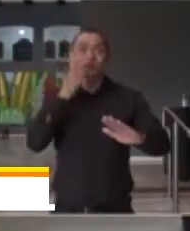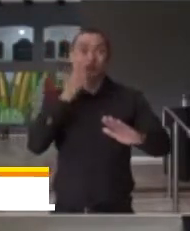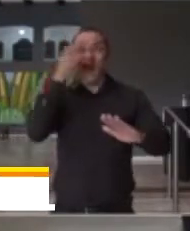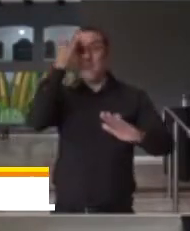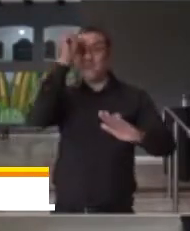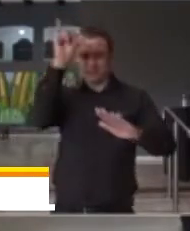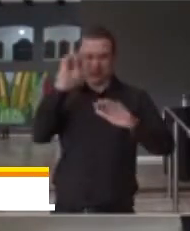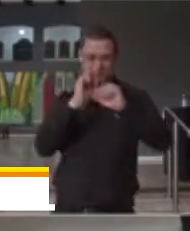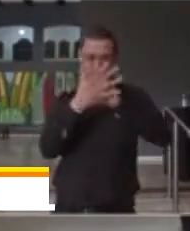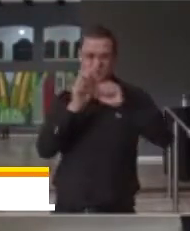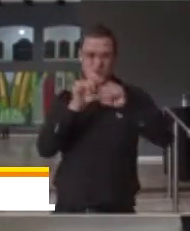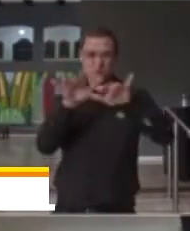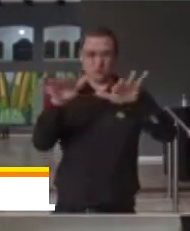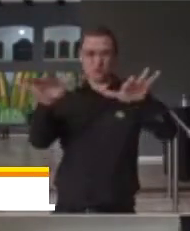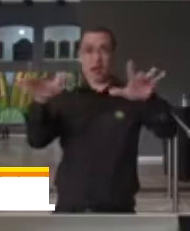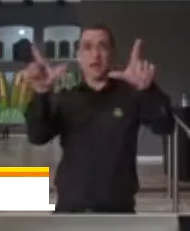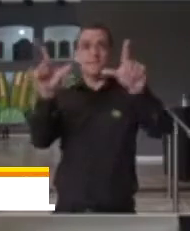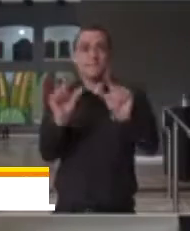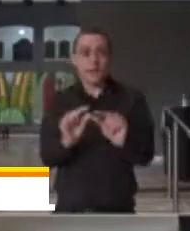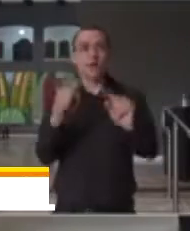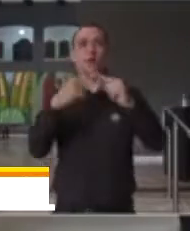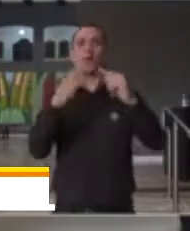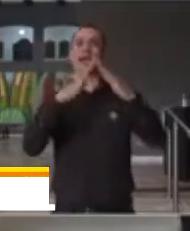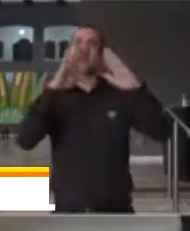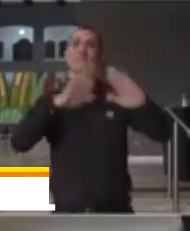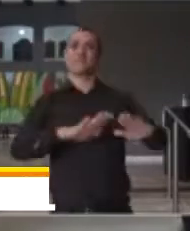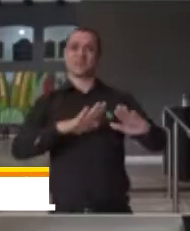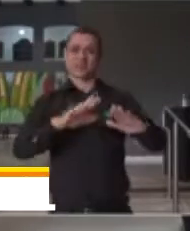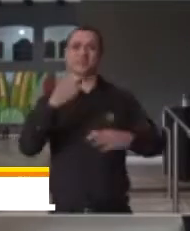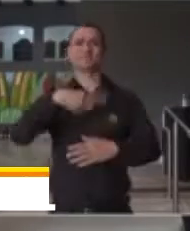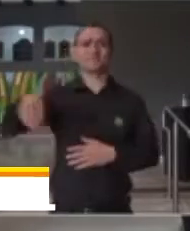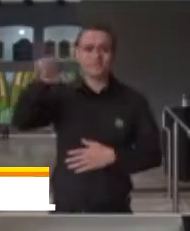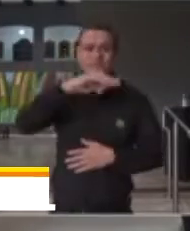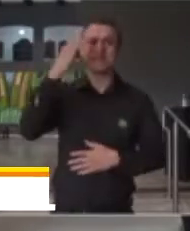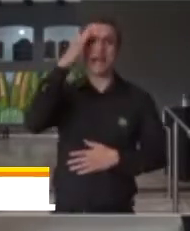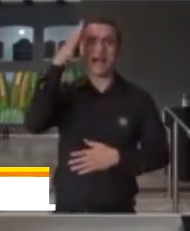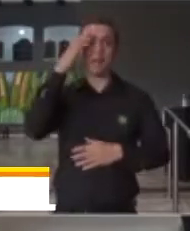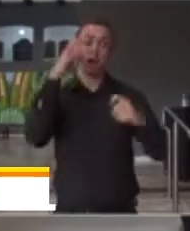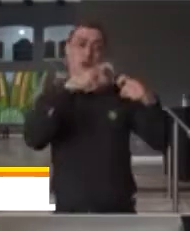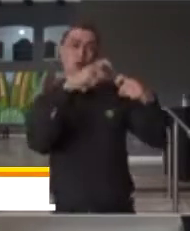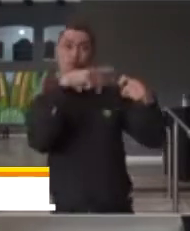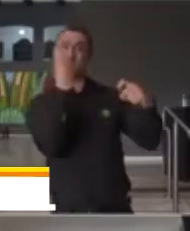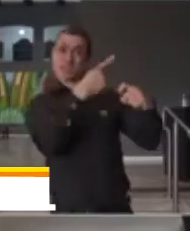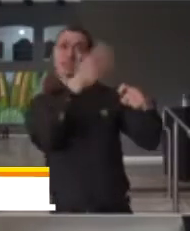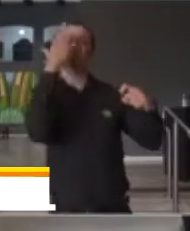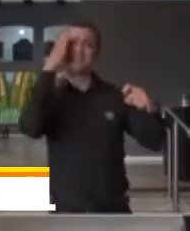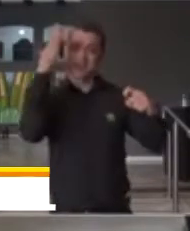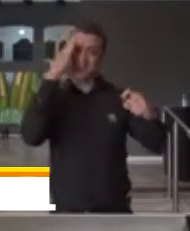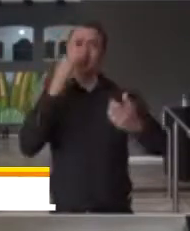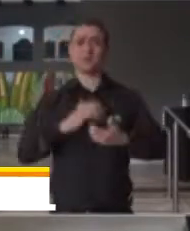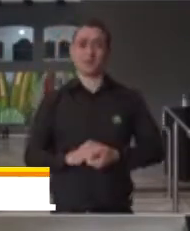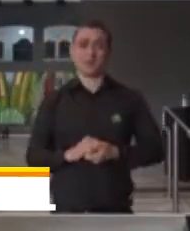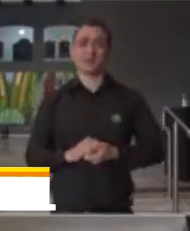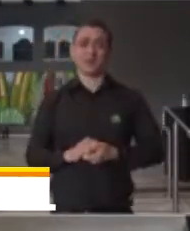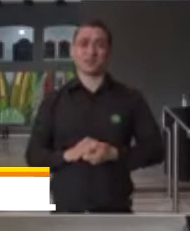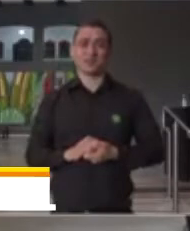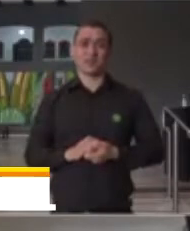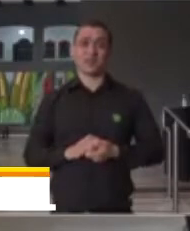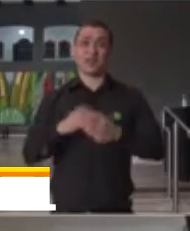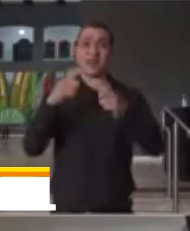a difusão da doença nós sabemos disso a medicina sabe disso a